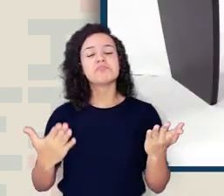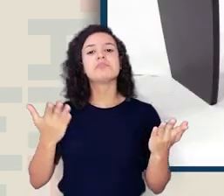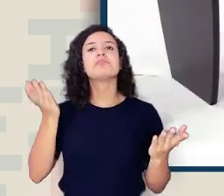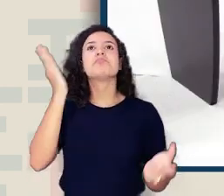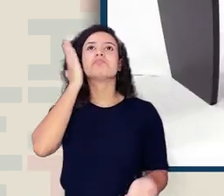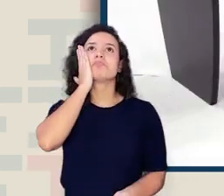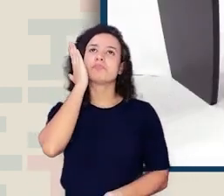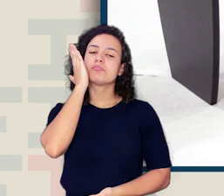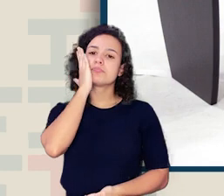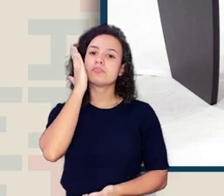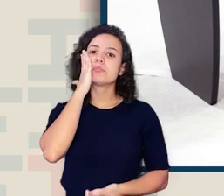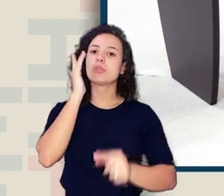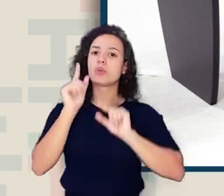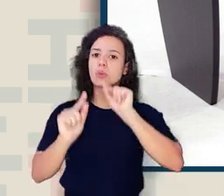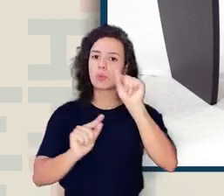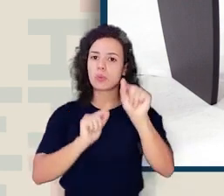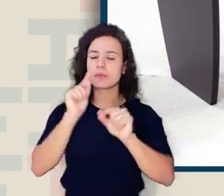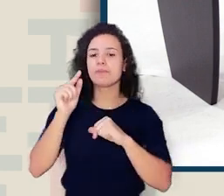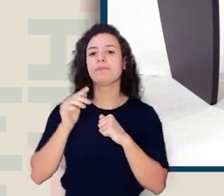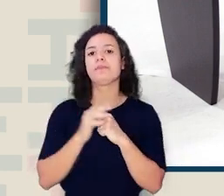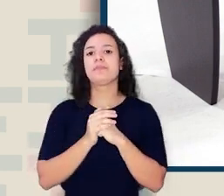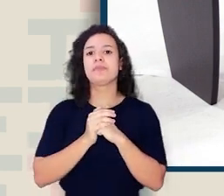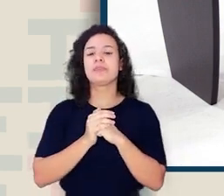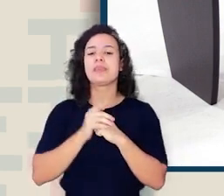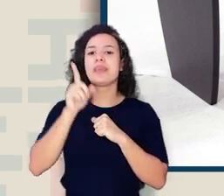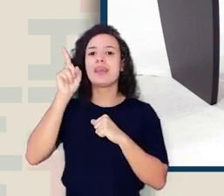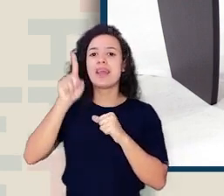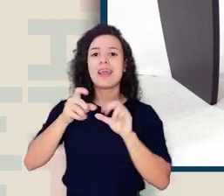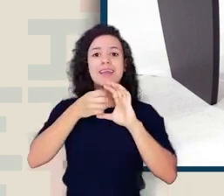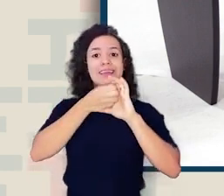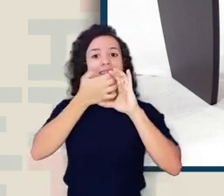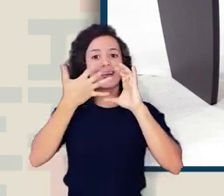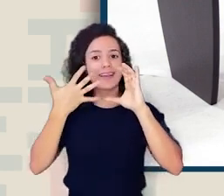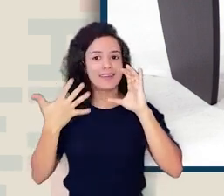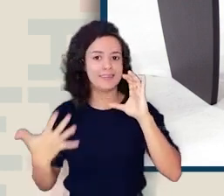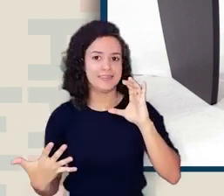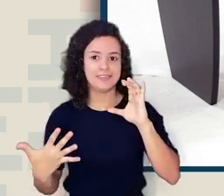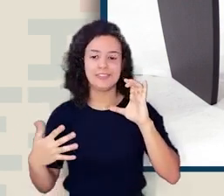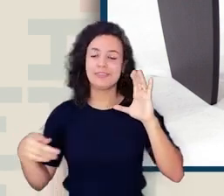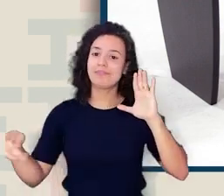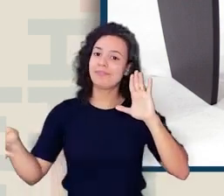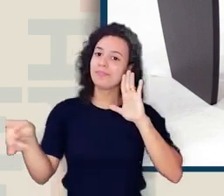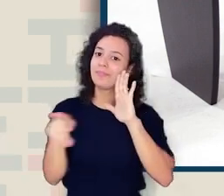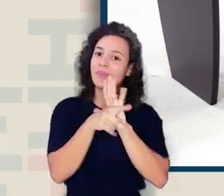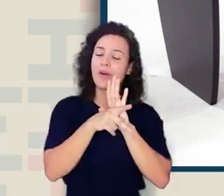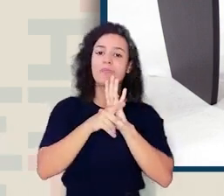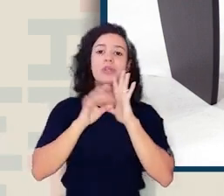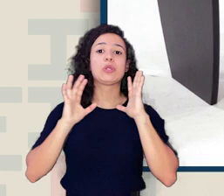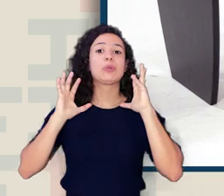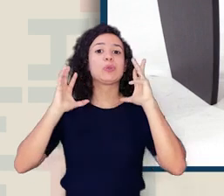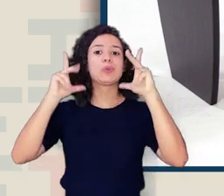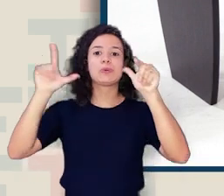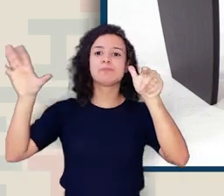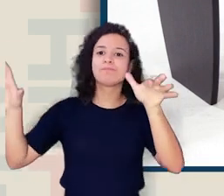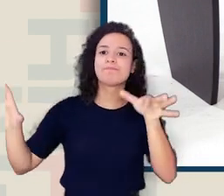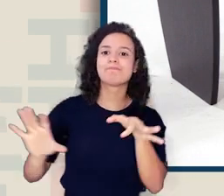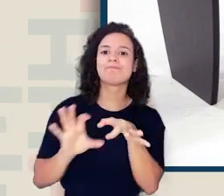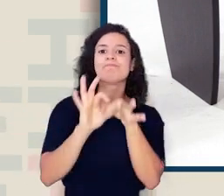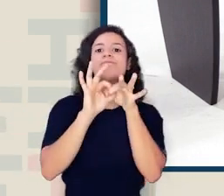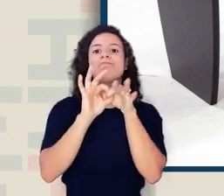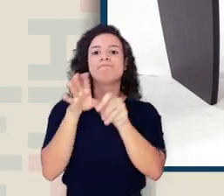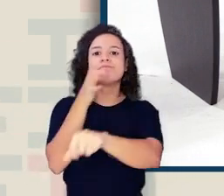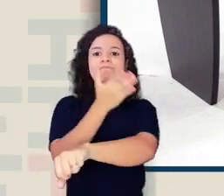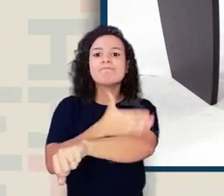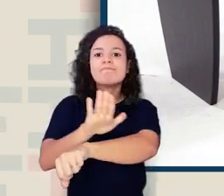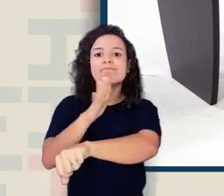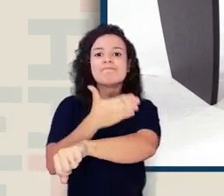Eis aí então que a gente vai começar a entender que essas células são centrais e características e estão todas articuladas a